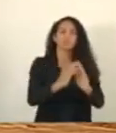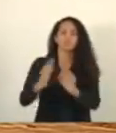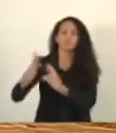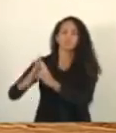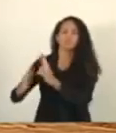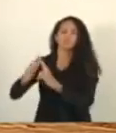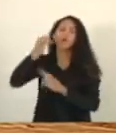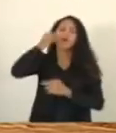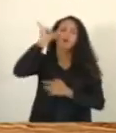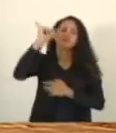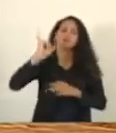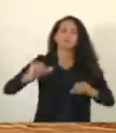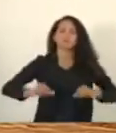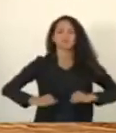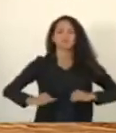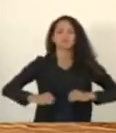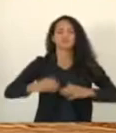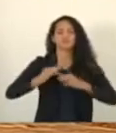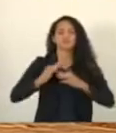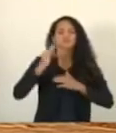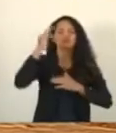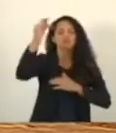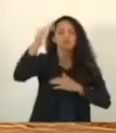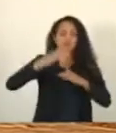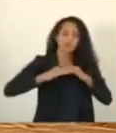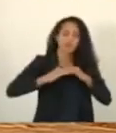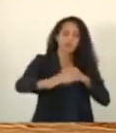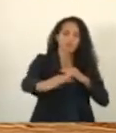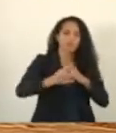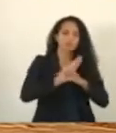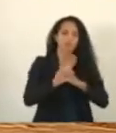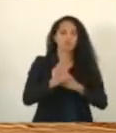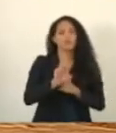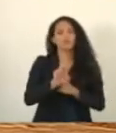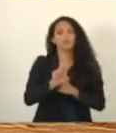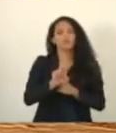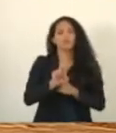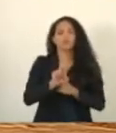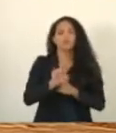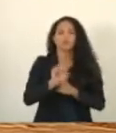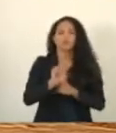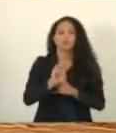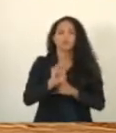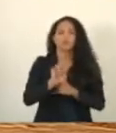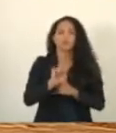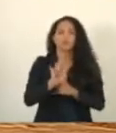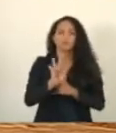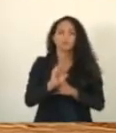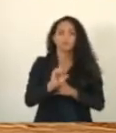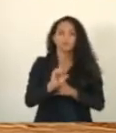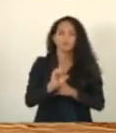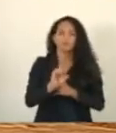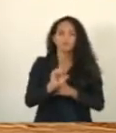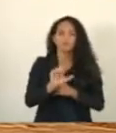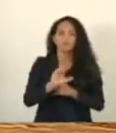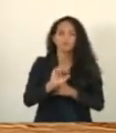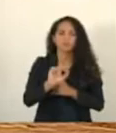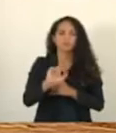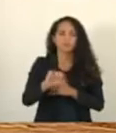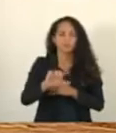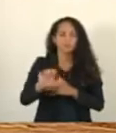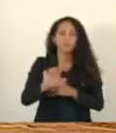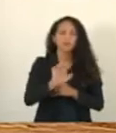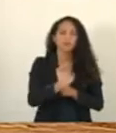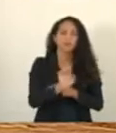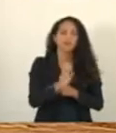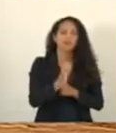dificuldades. Então, essa rodovia Roberto Calmon, essa rodovia ES-245 e esse trecho